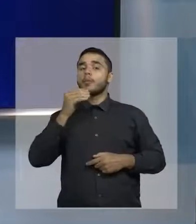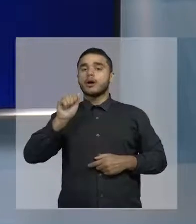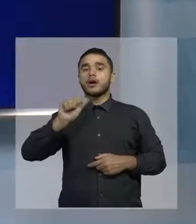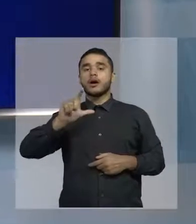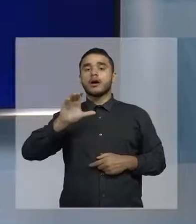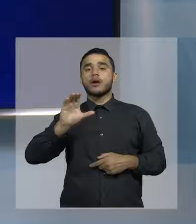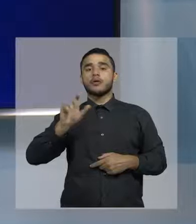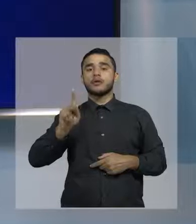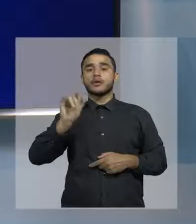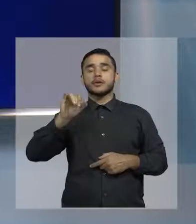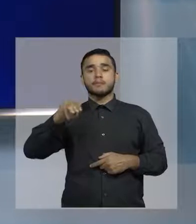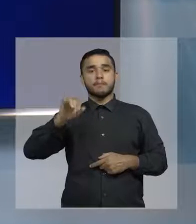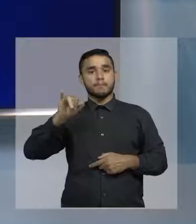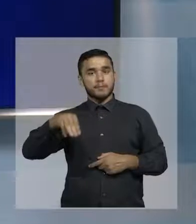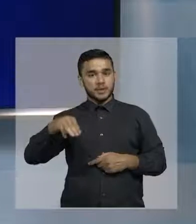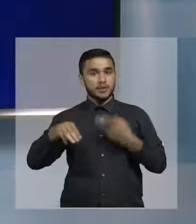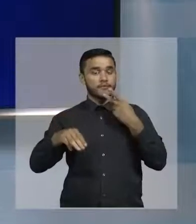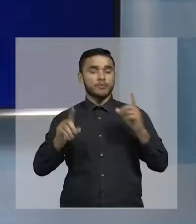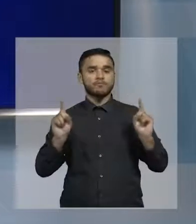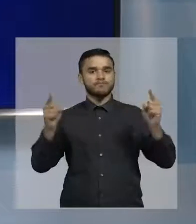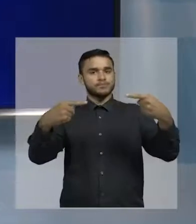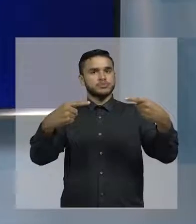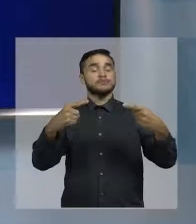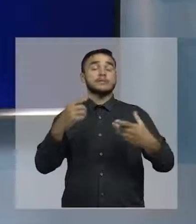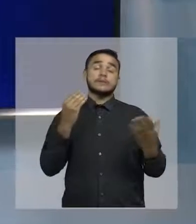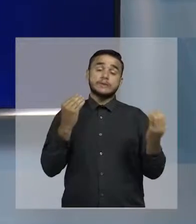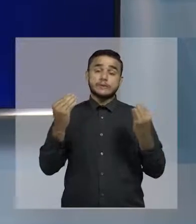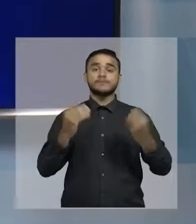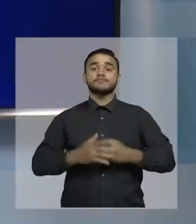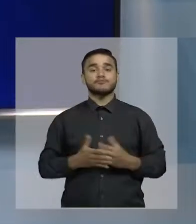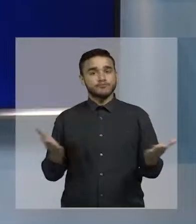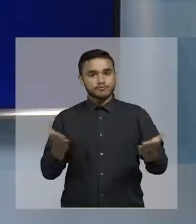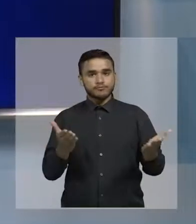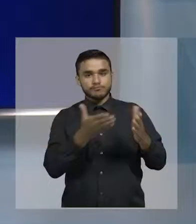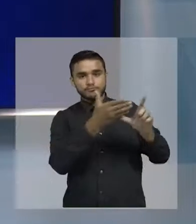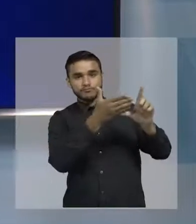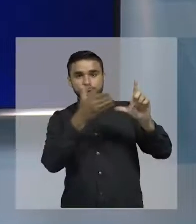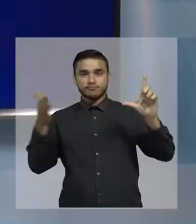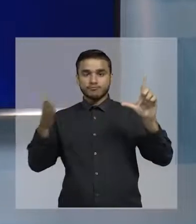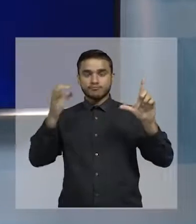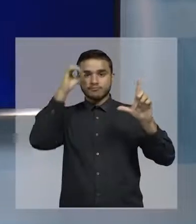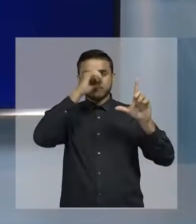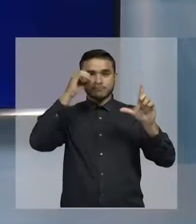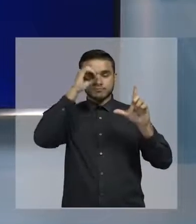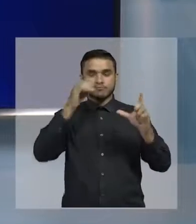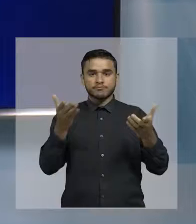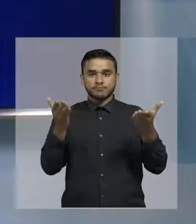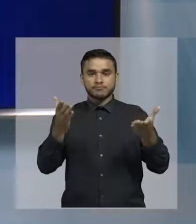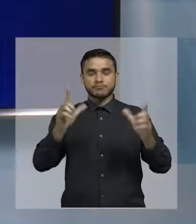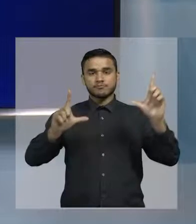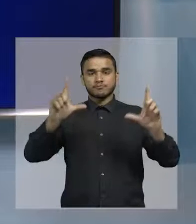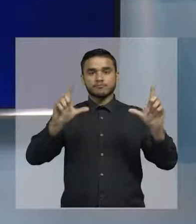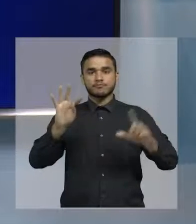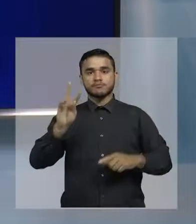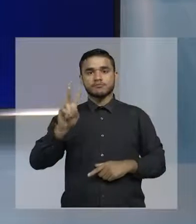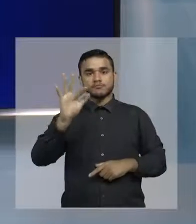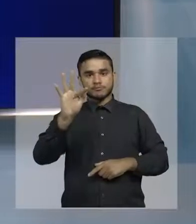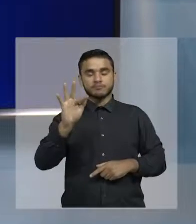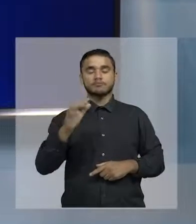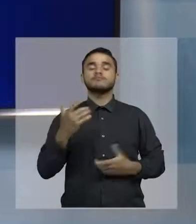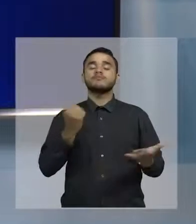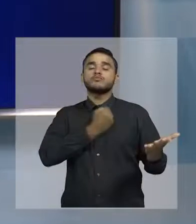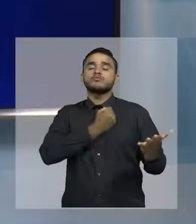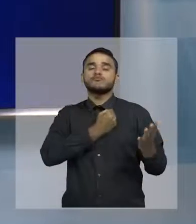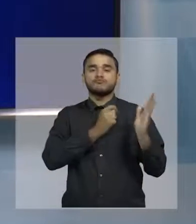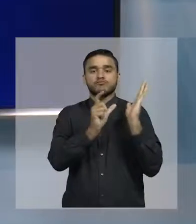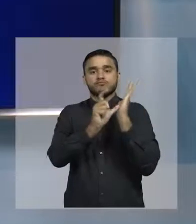teremos que esperar. É para discutirmos estas e outras questões que estamos iniciando mais uma edição do programa Observatório pela TV Fortaleza, canal 6